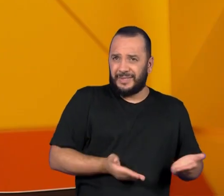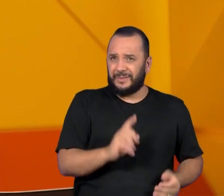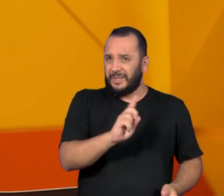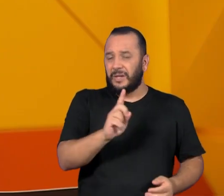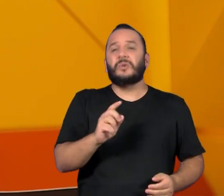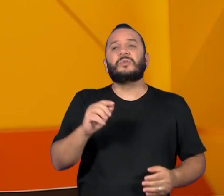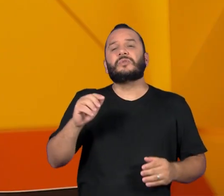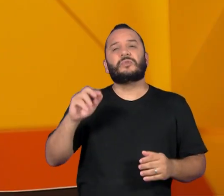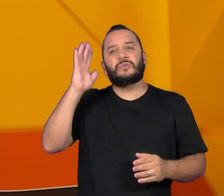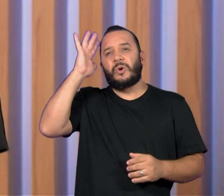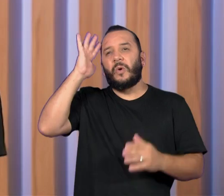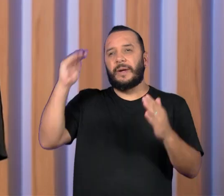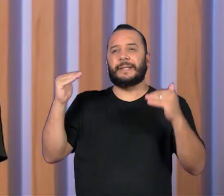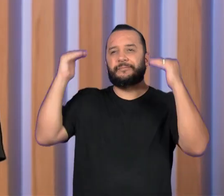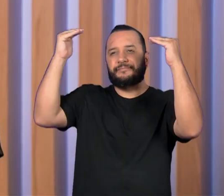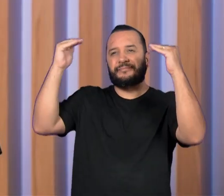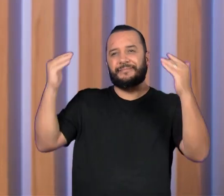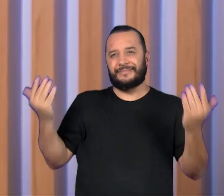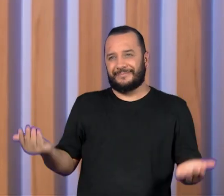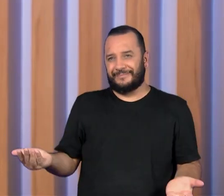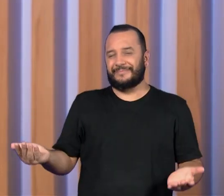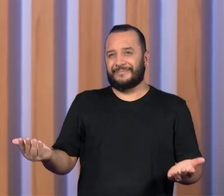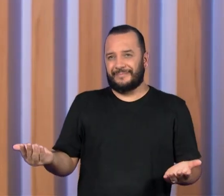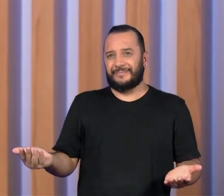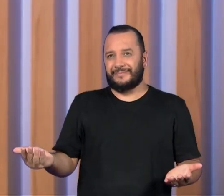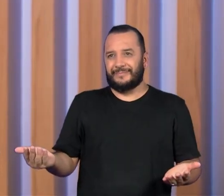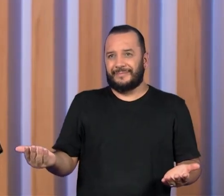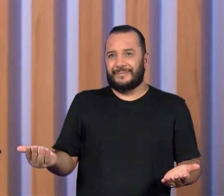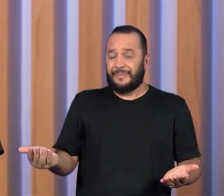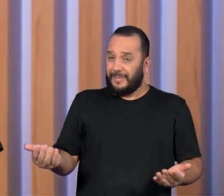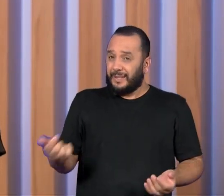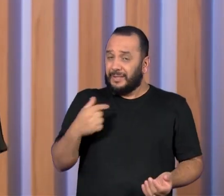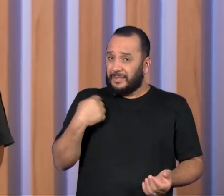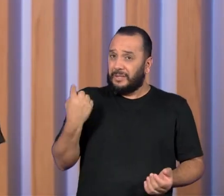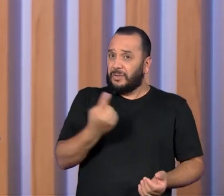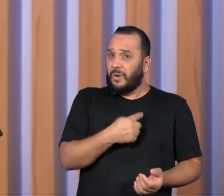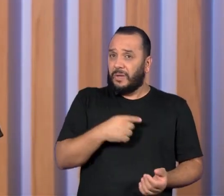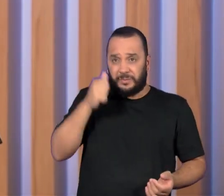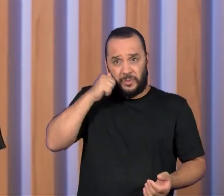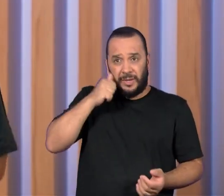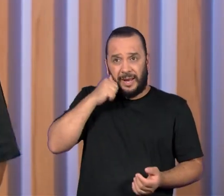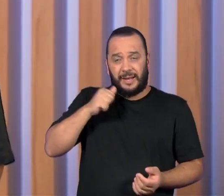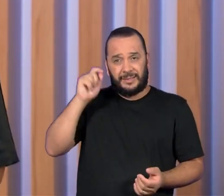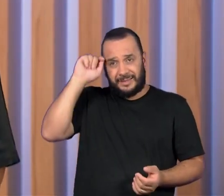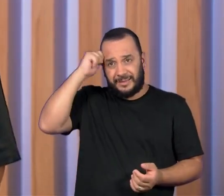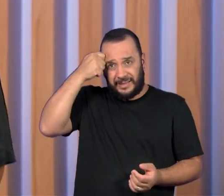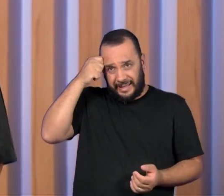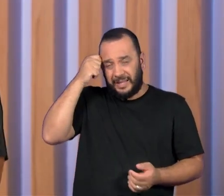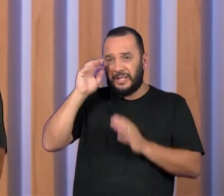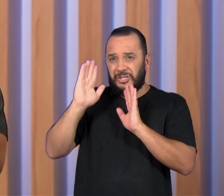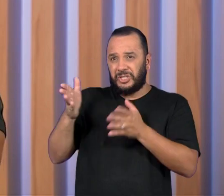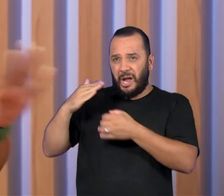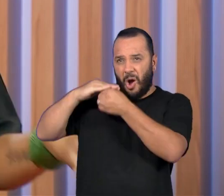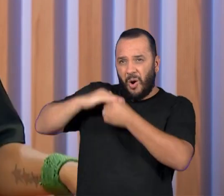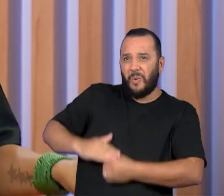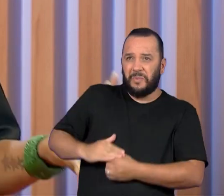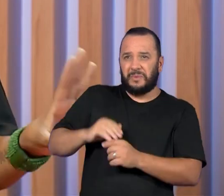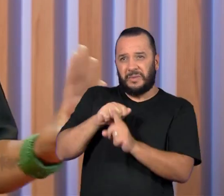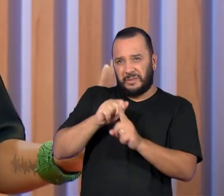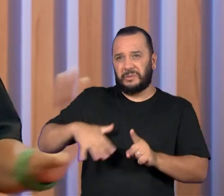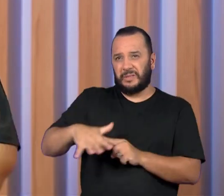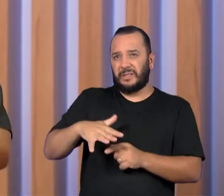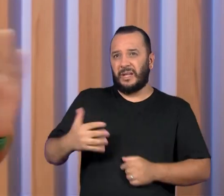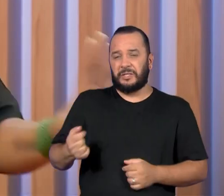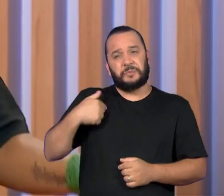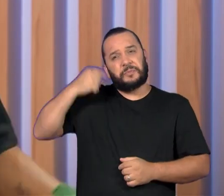alguém. E pelas condições, que a gente sabe muito bem que nós, mulheres negras, estamos empurradas ao longo da sociedade, a gente acaba